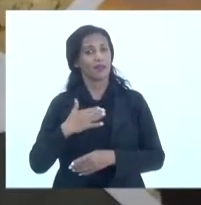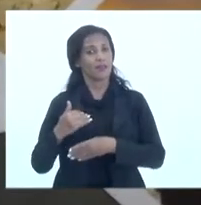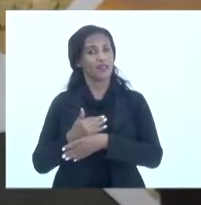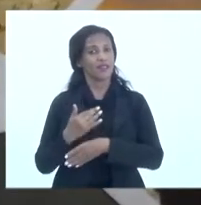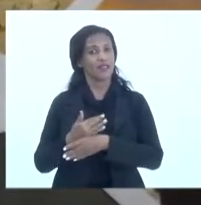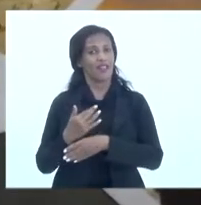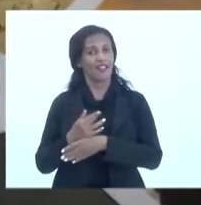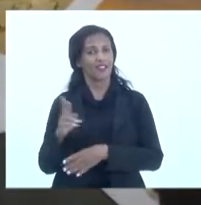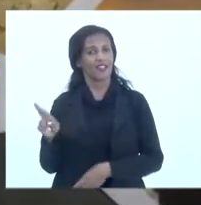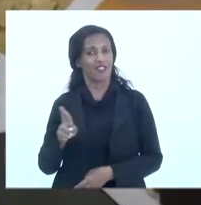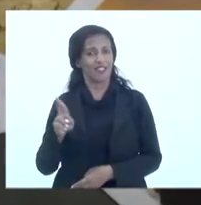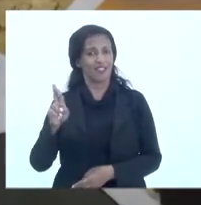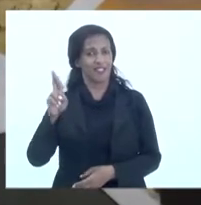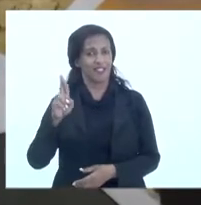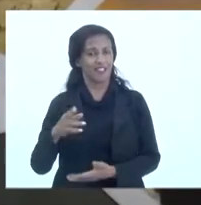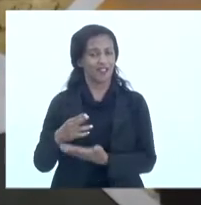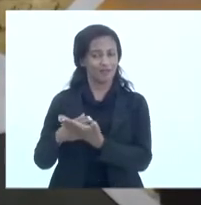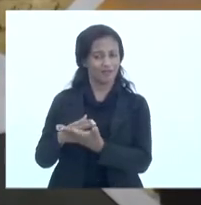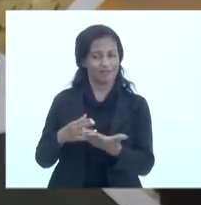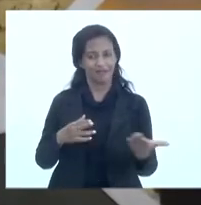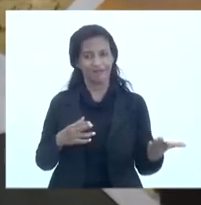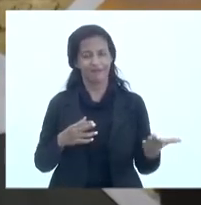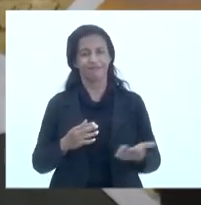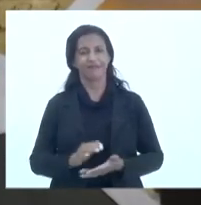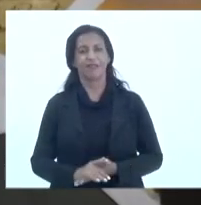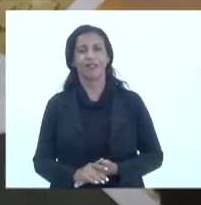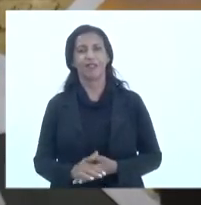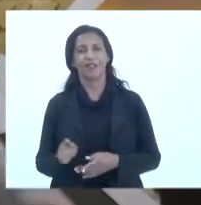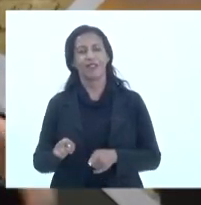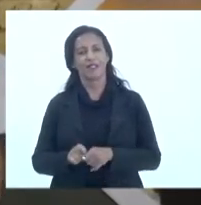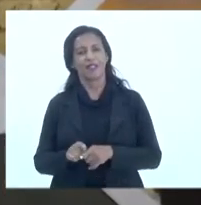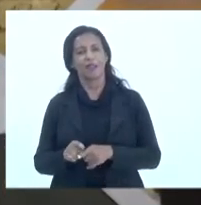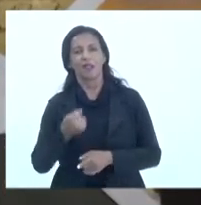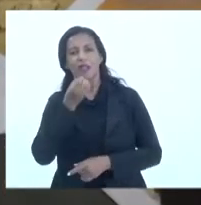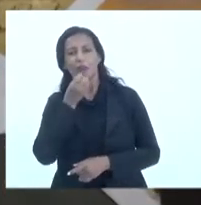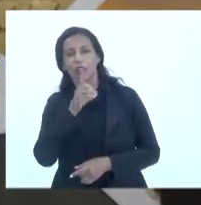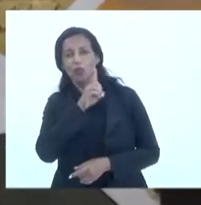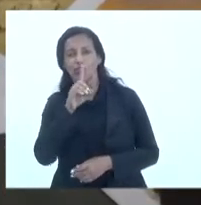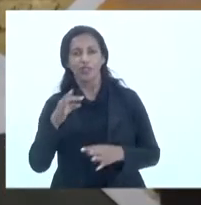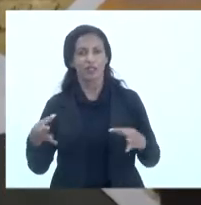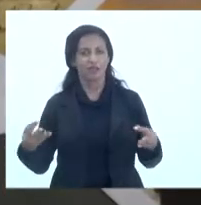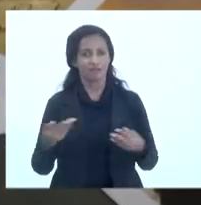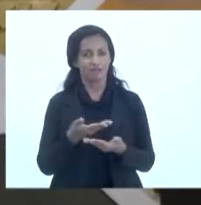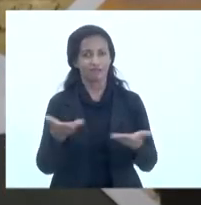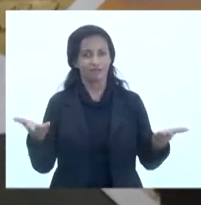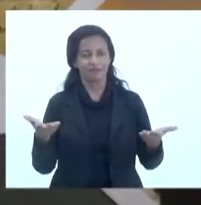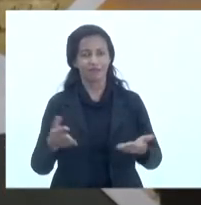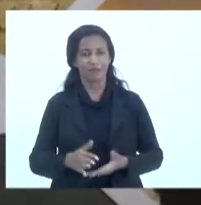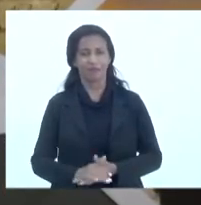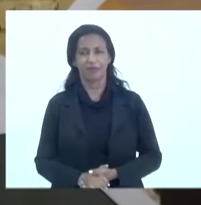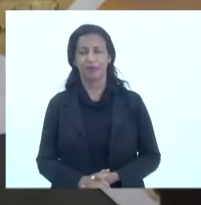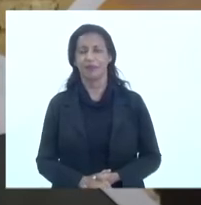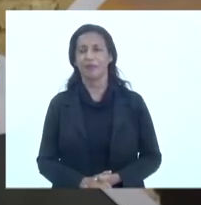Resende. E, na pessoa deles, eu queria cumprimentar e dar um bom dia a todos.